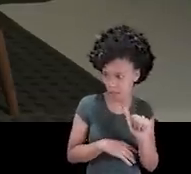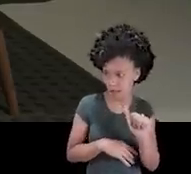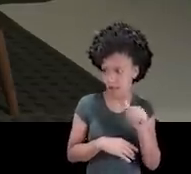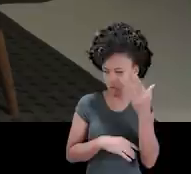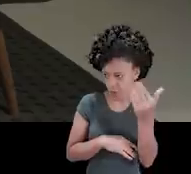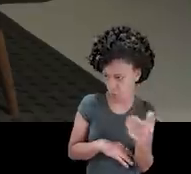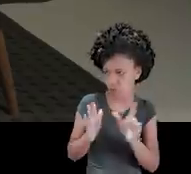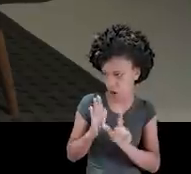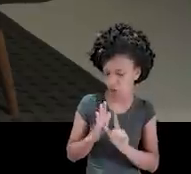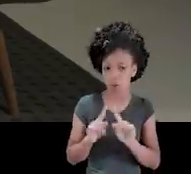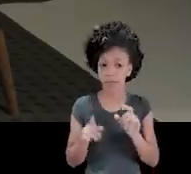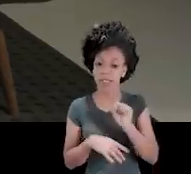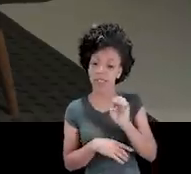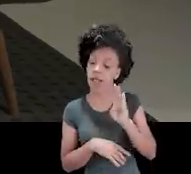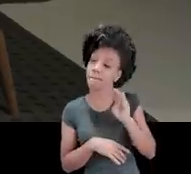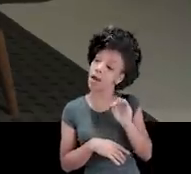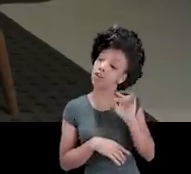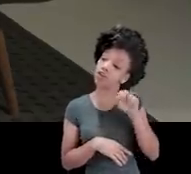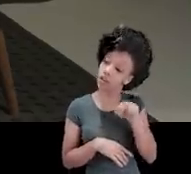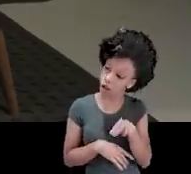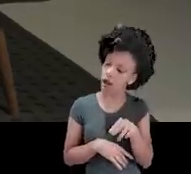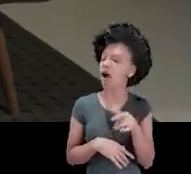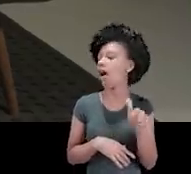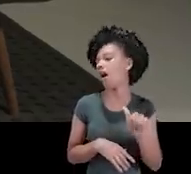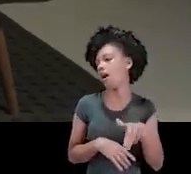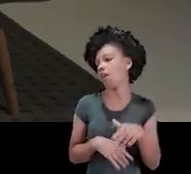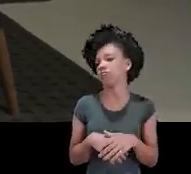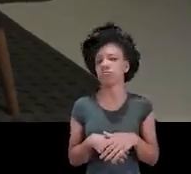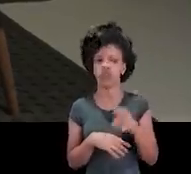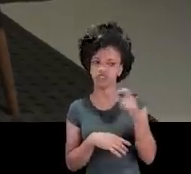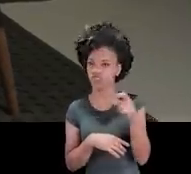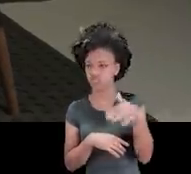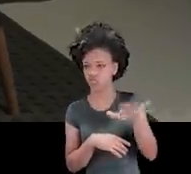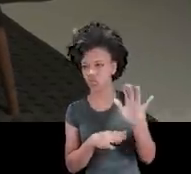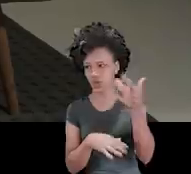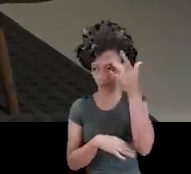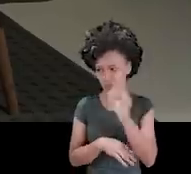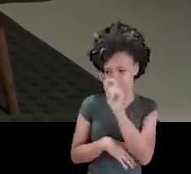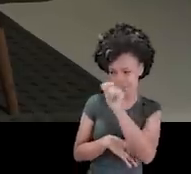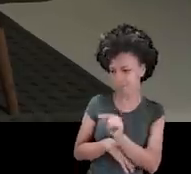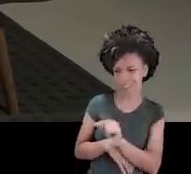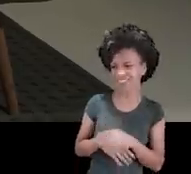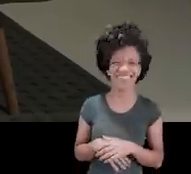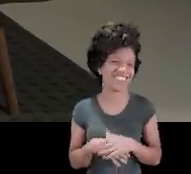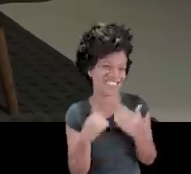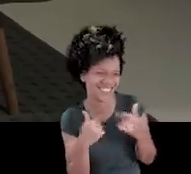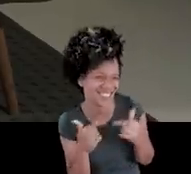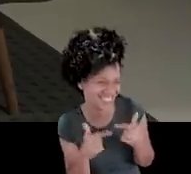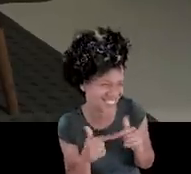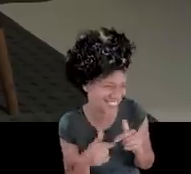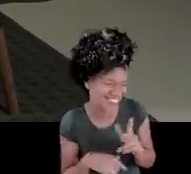você é o Sebastião, todo mundo sabe quem é você, todo mundo sabe quem é você. Tirando a galera do TikTok que tá em outro planeta. Ainda não tem